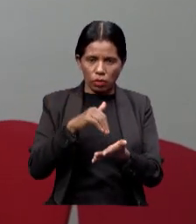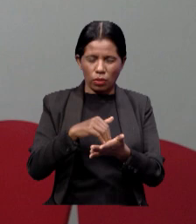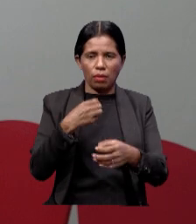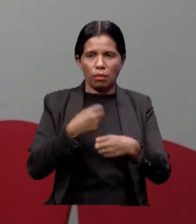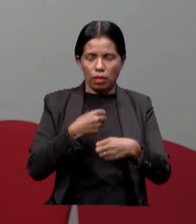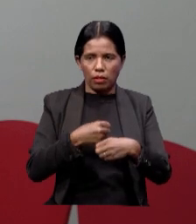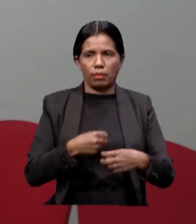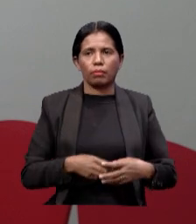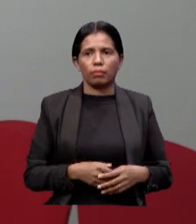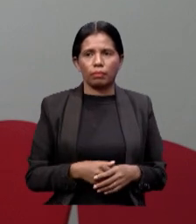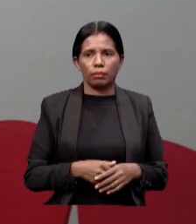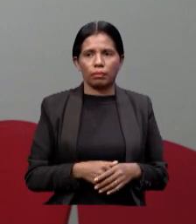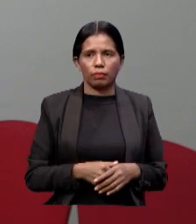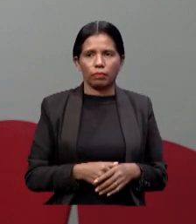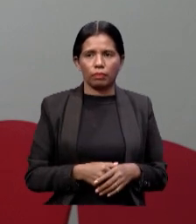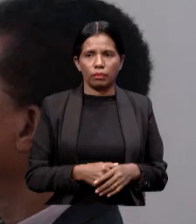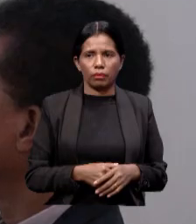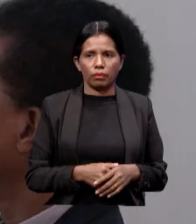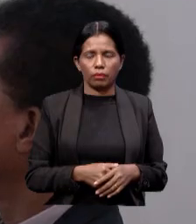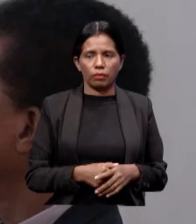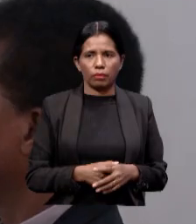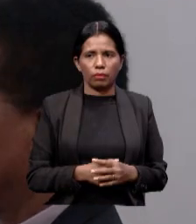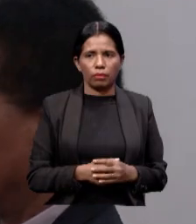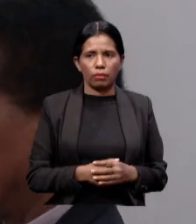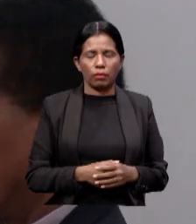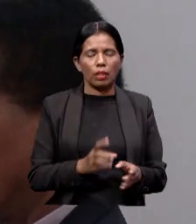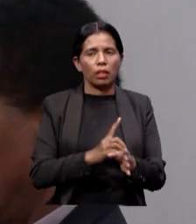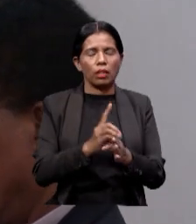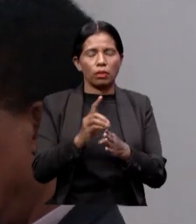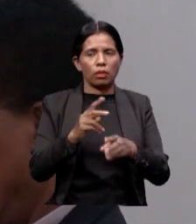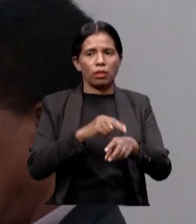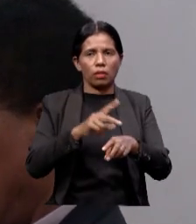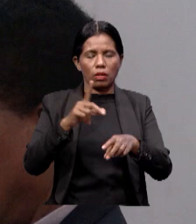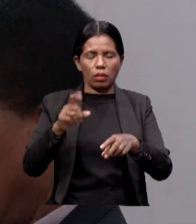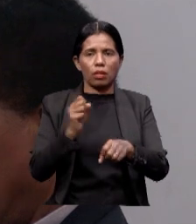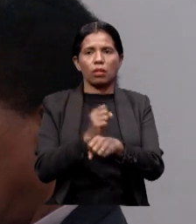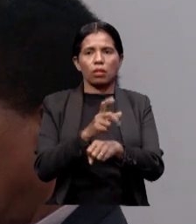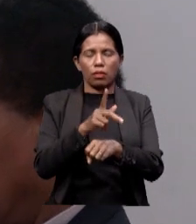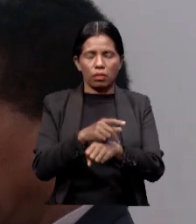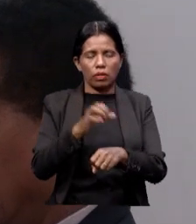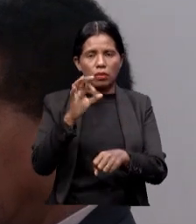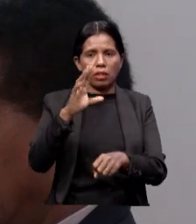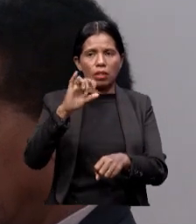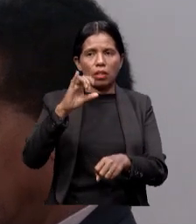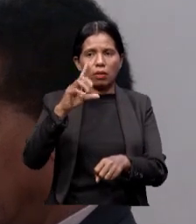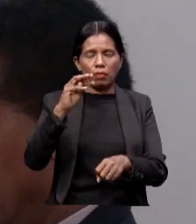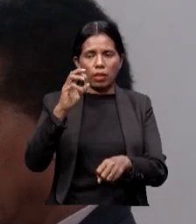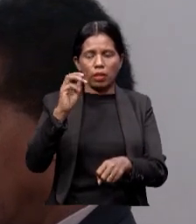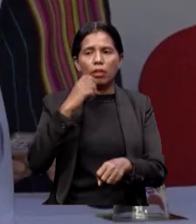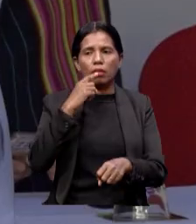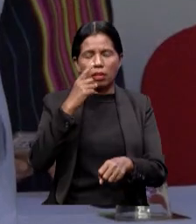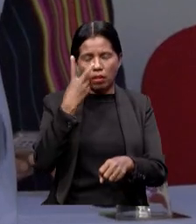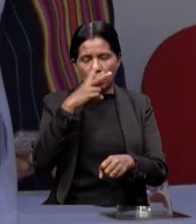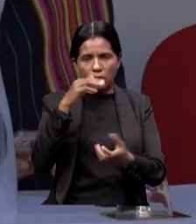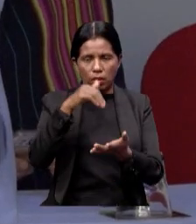suse bonche jongdoro dong timoru ga jim kirukhago innendeyo. Diretor Direção Nacional Emprego Exterior, Filomena Soares Ateten, avaliação